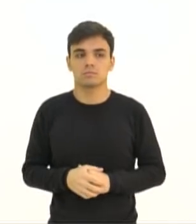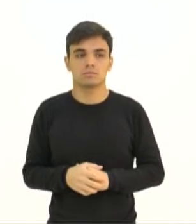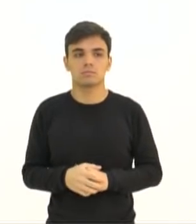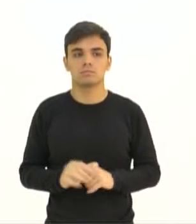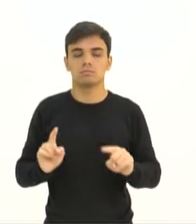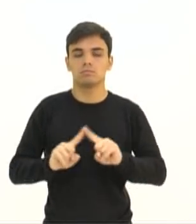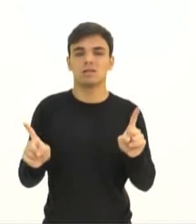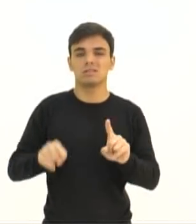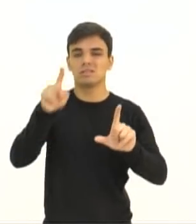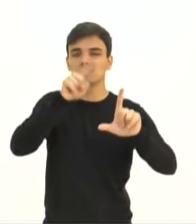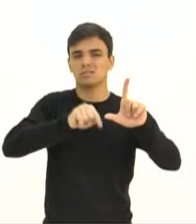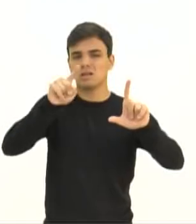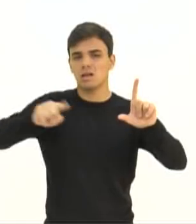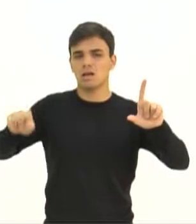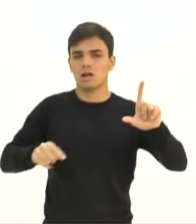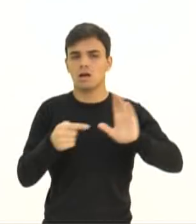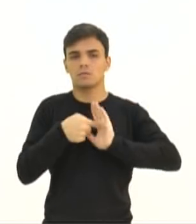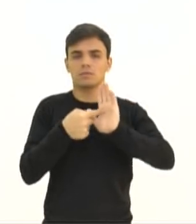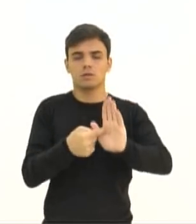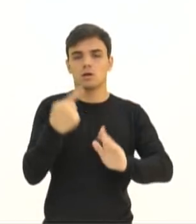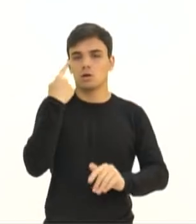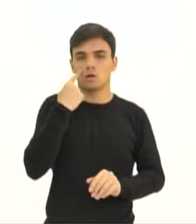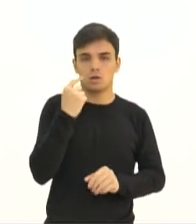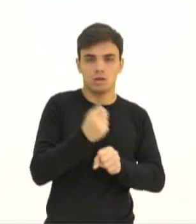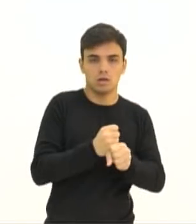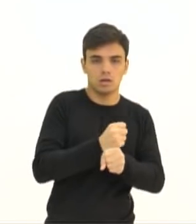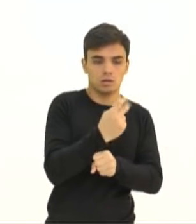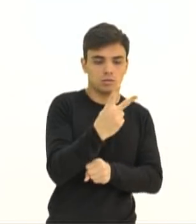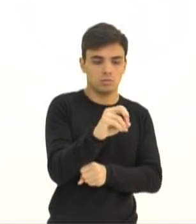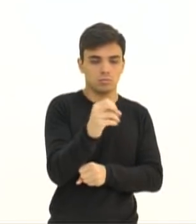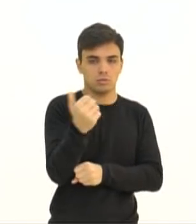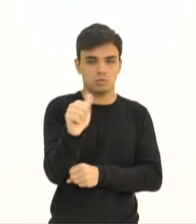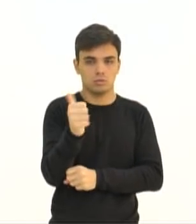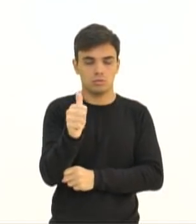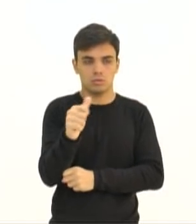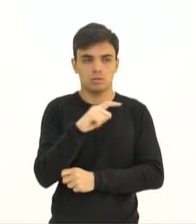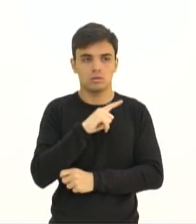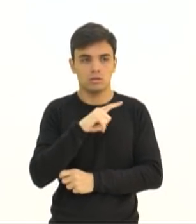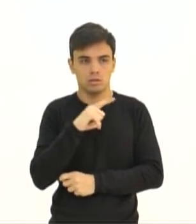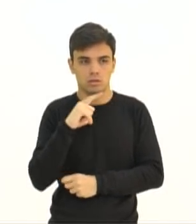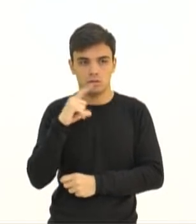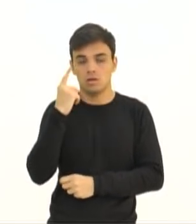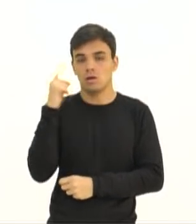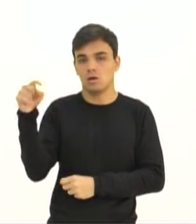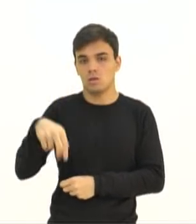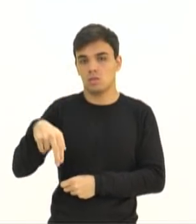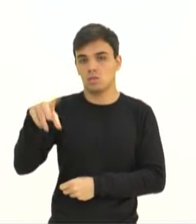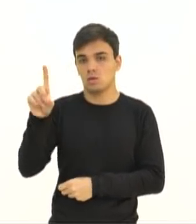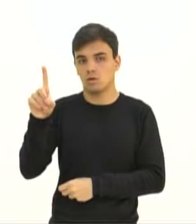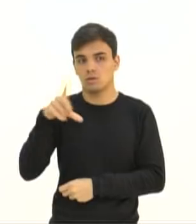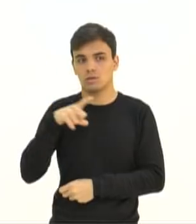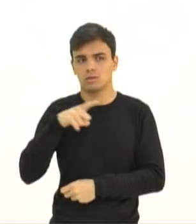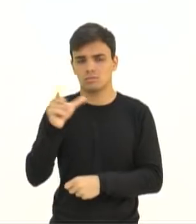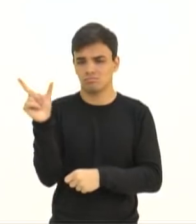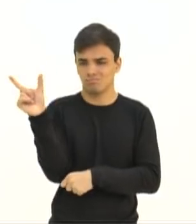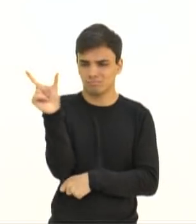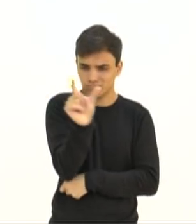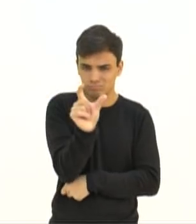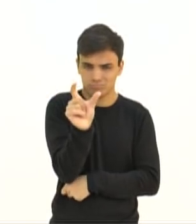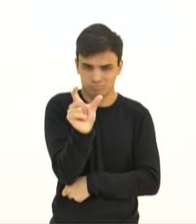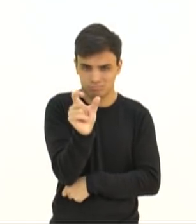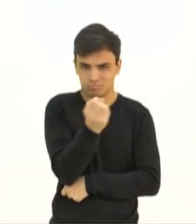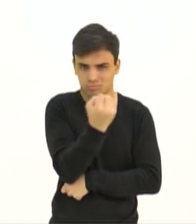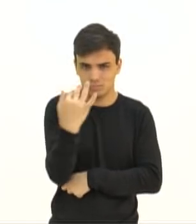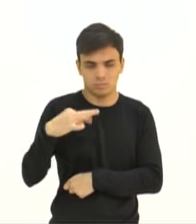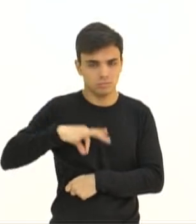esse gráfico ainda ele traz para nós, é de 2011, né? Ele traz para nós ali a região Nordeste com a menor renda